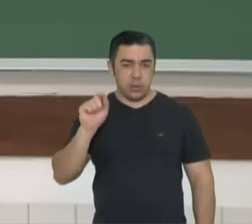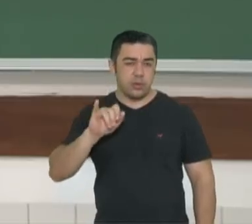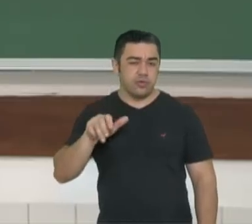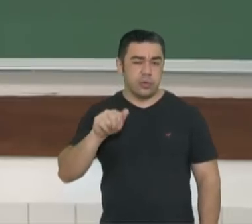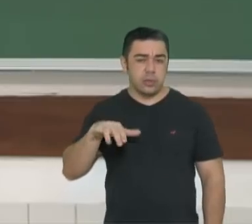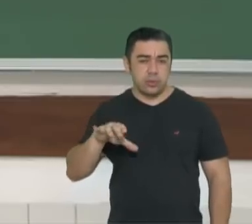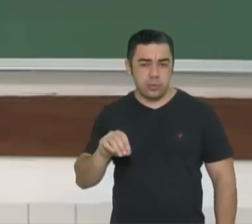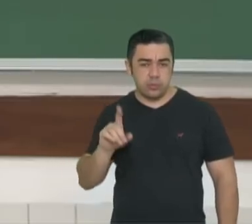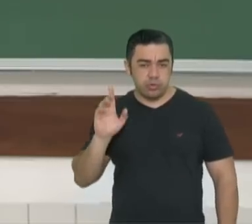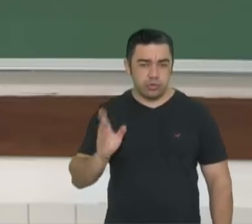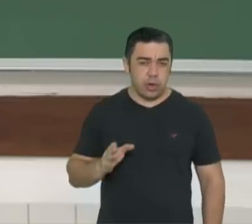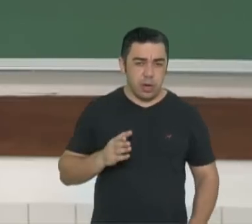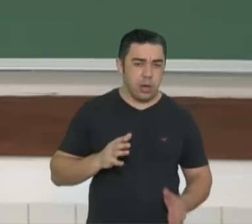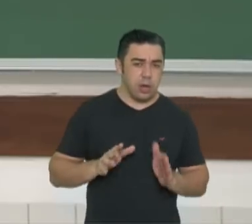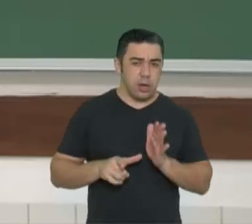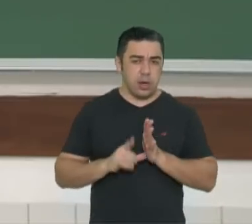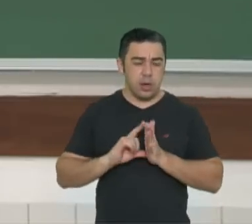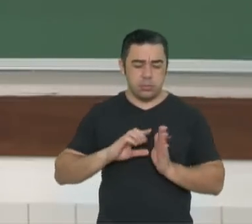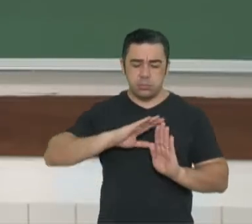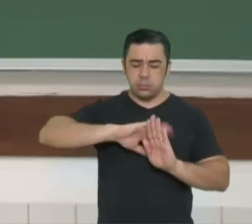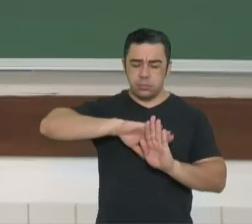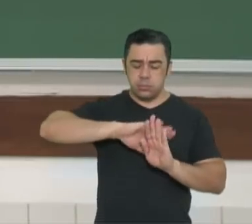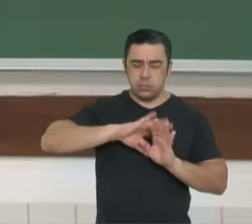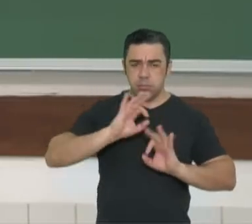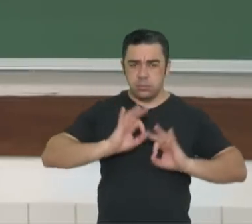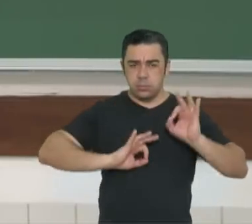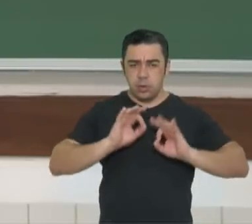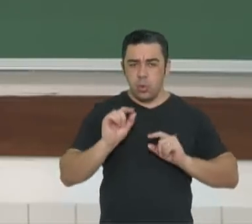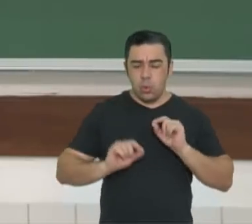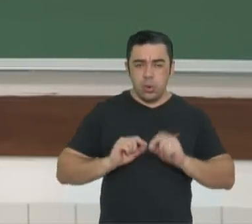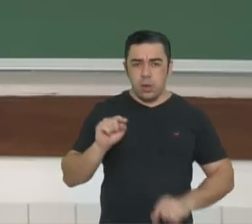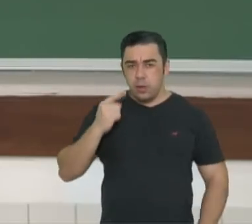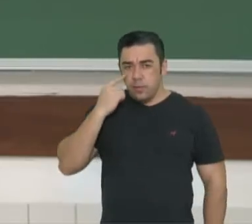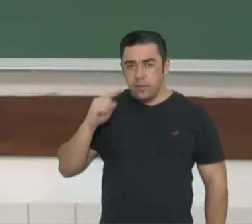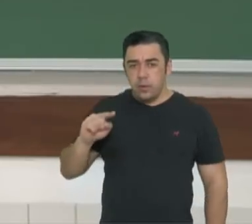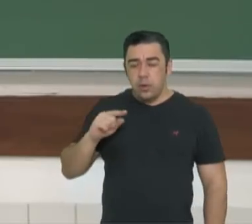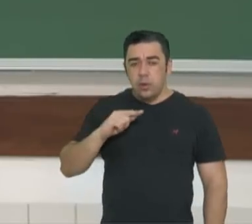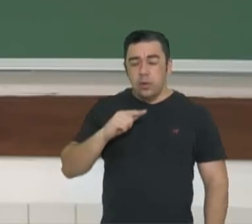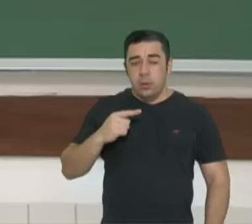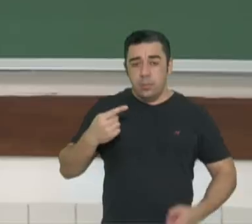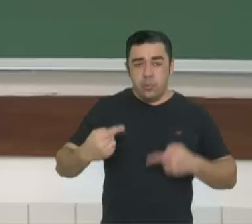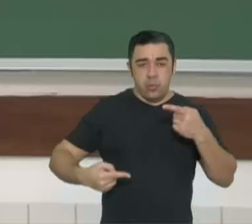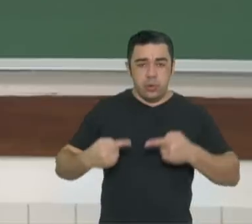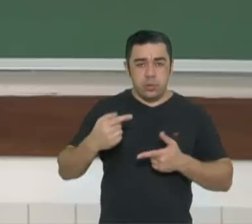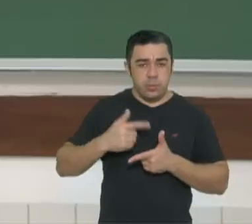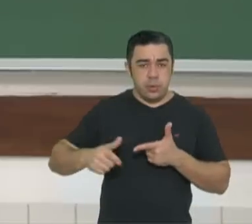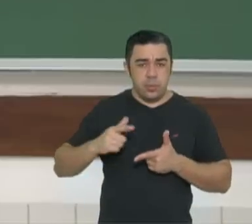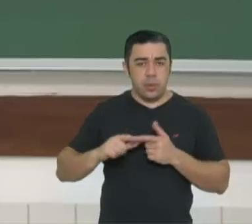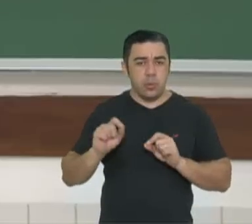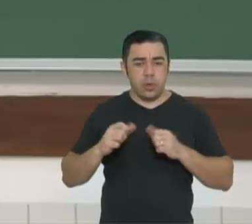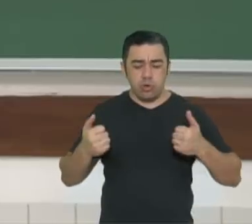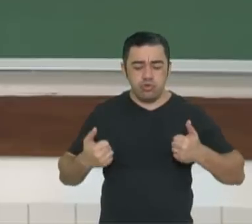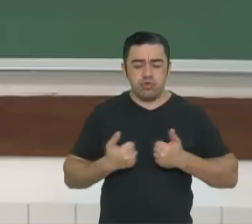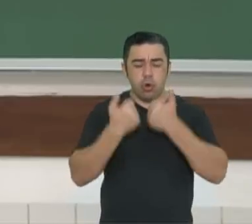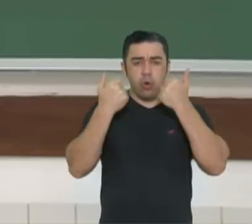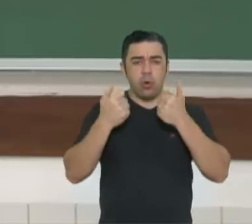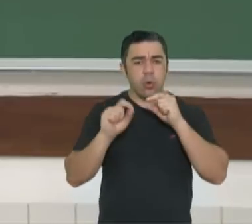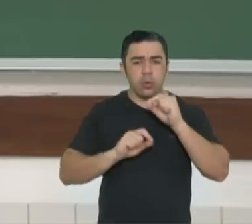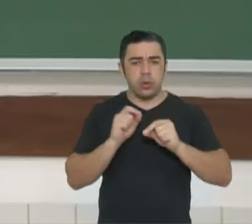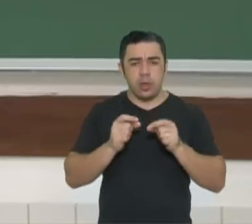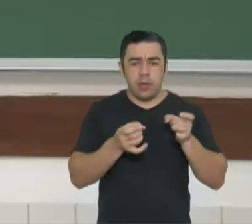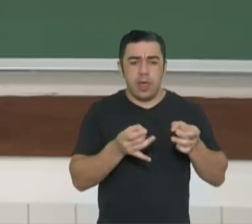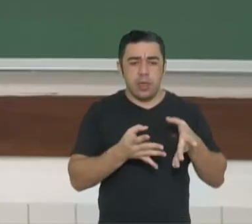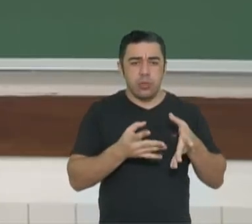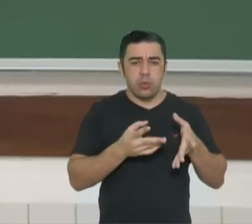Diante desse cenário político desfavorável a ele, a ideia era que o choque da renúncia do presidente provocaria